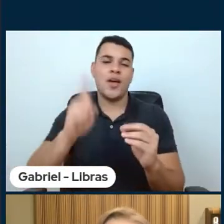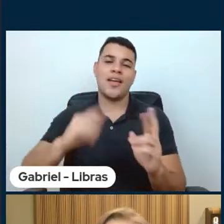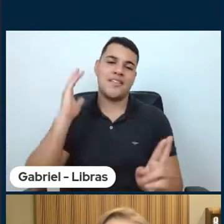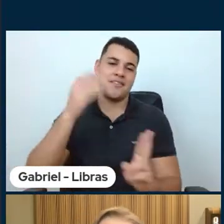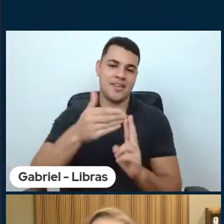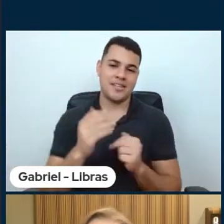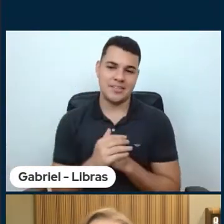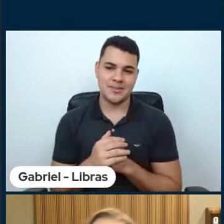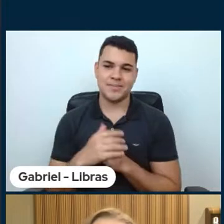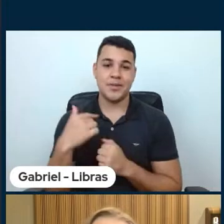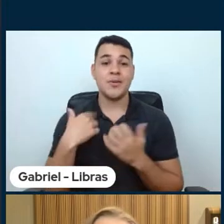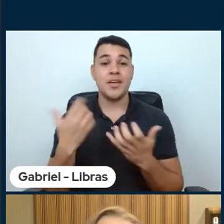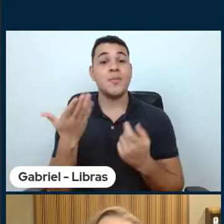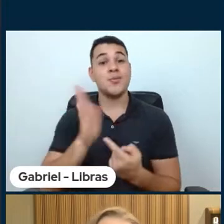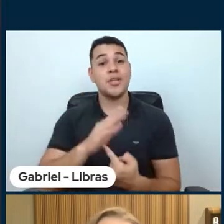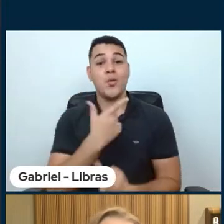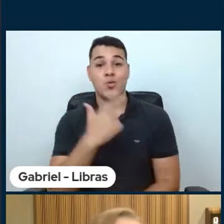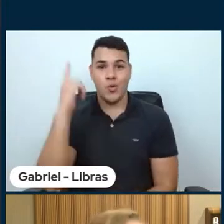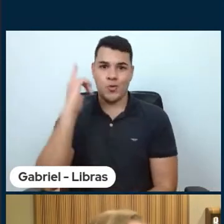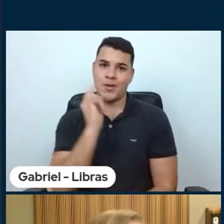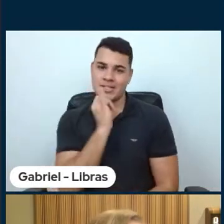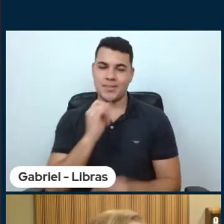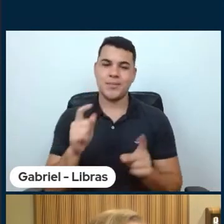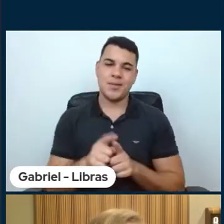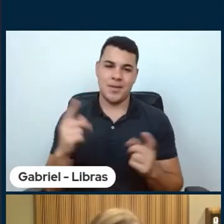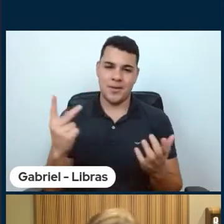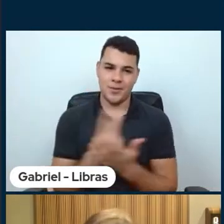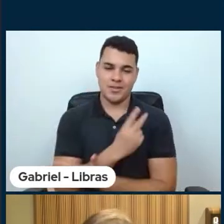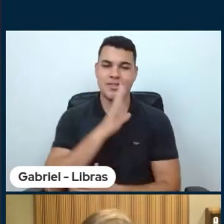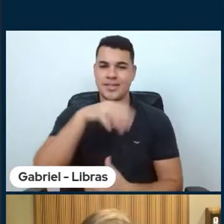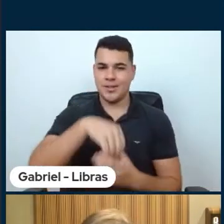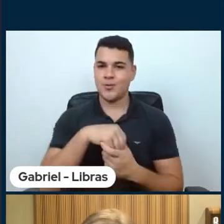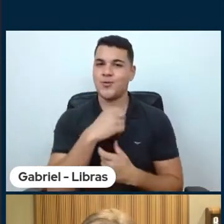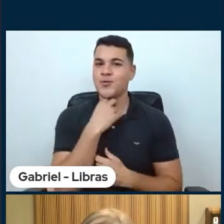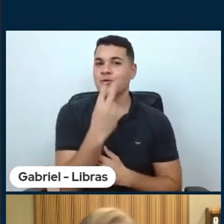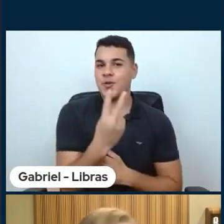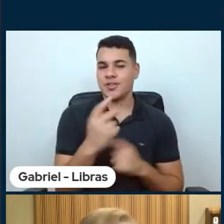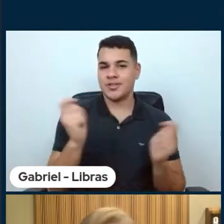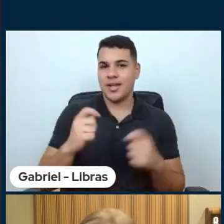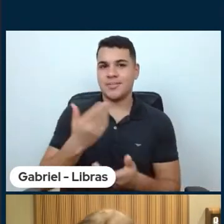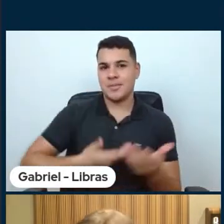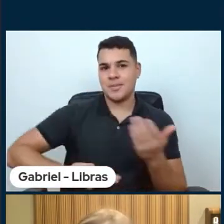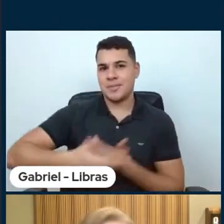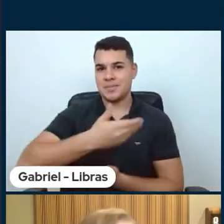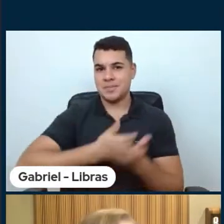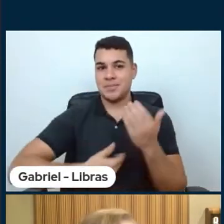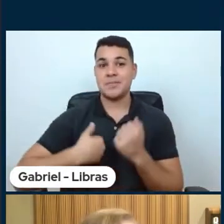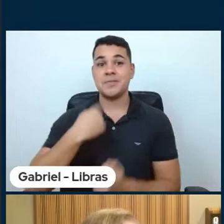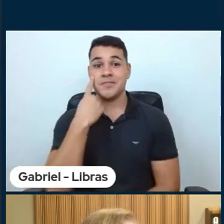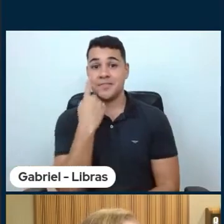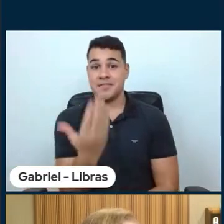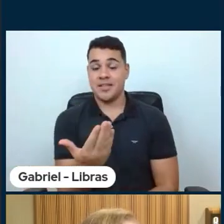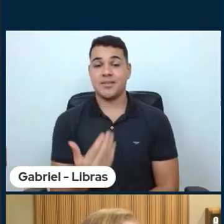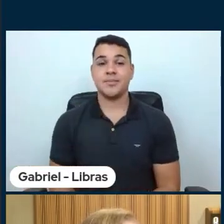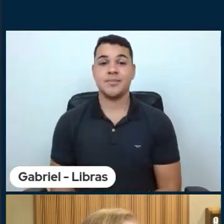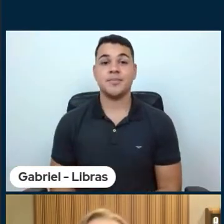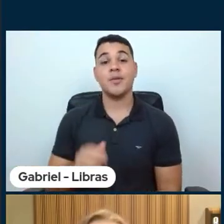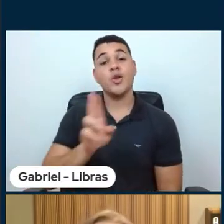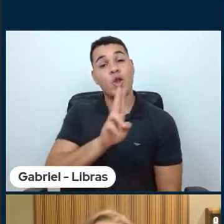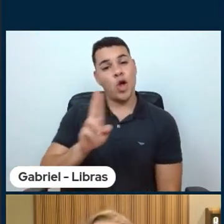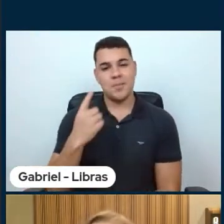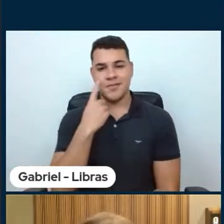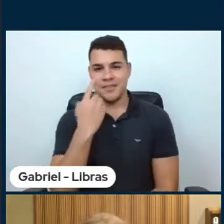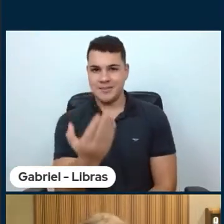tudo é referência mostrar rapidamente um outro exemplo também de áudio e interativo que é esse aqui